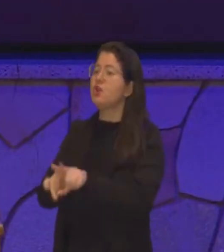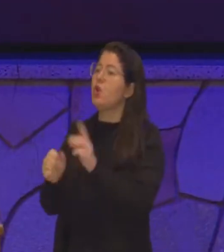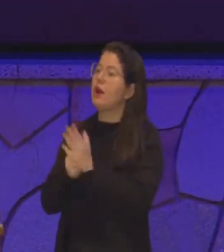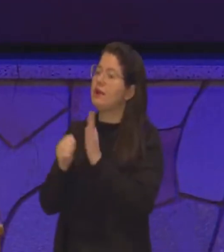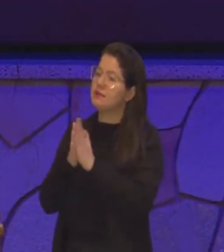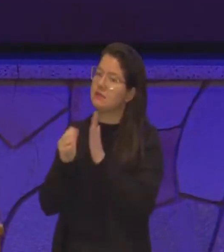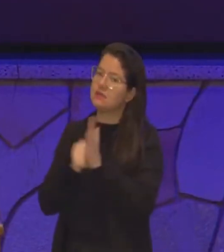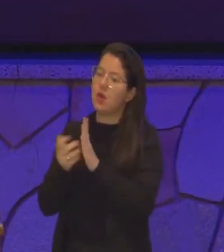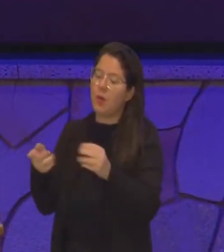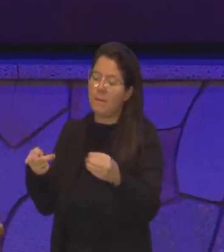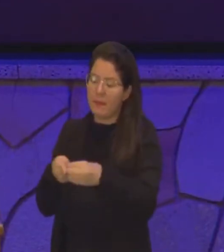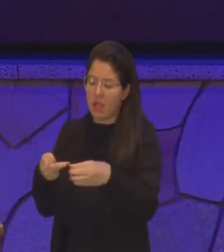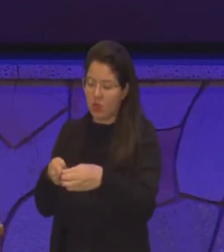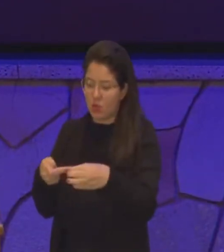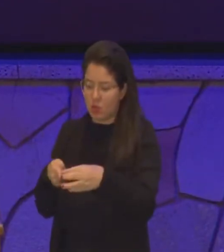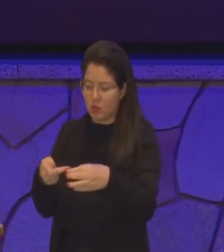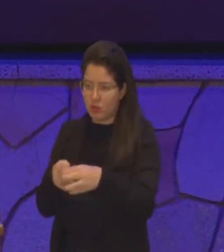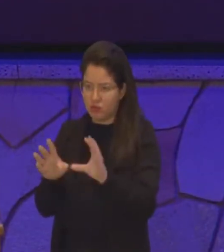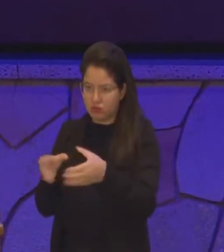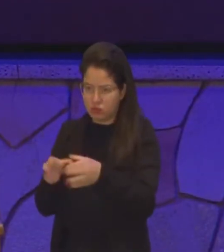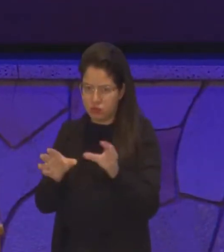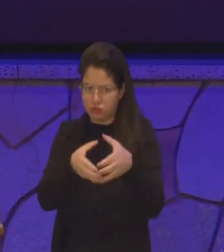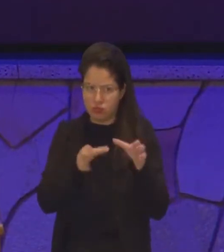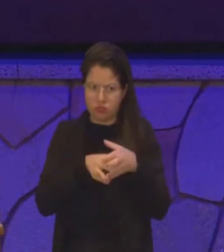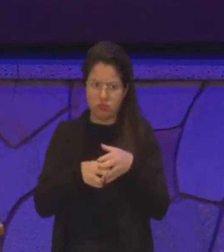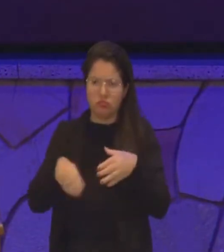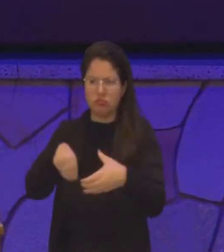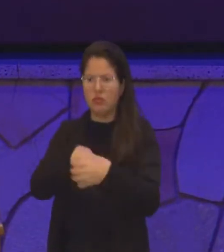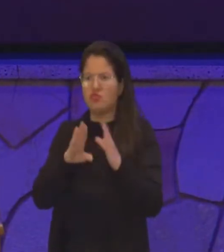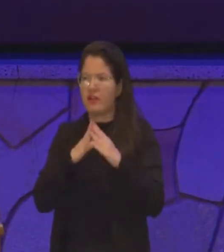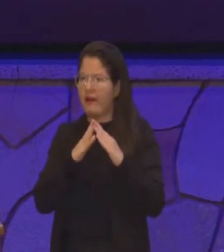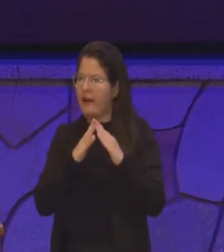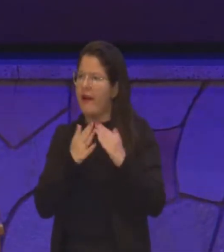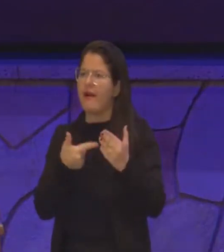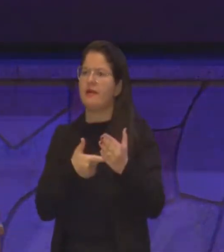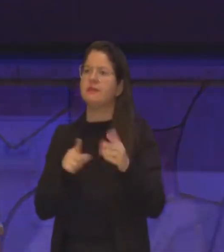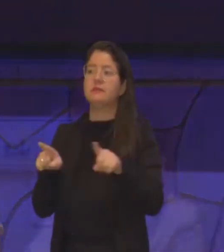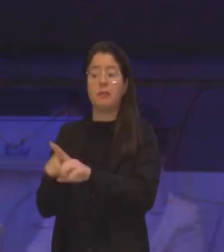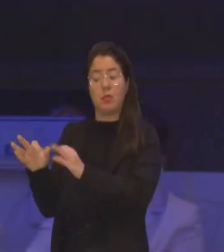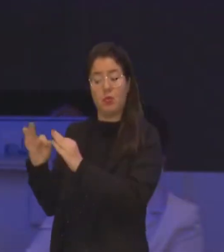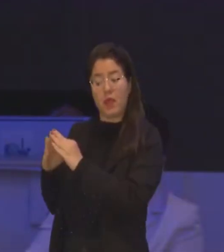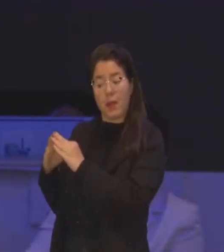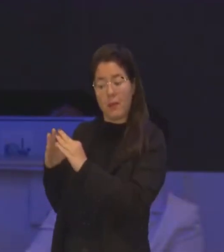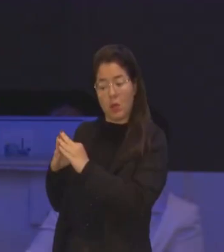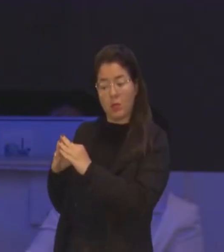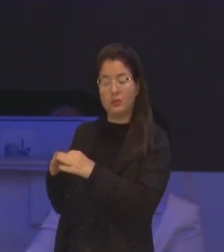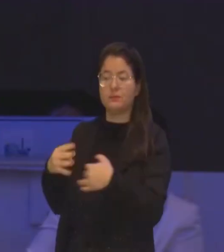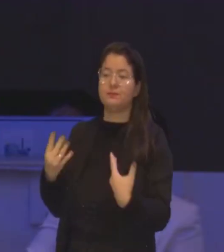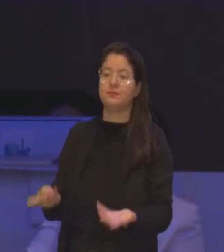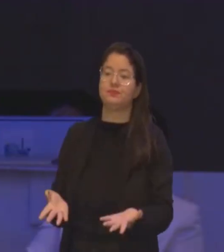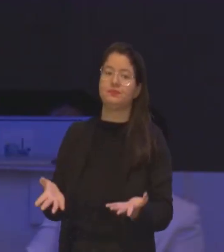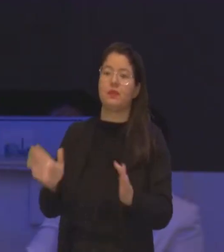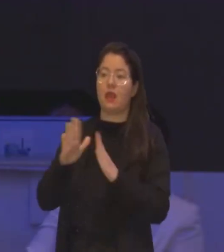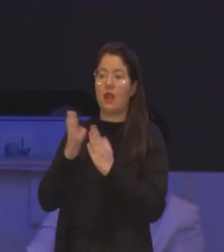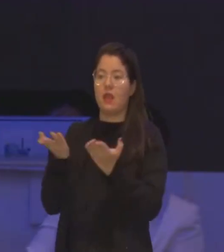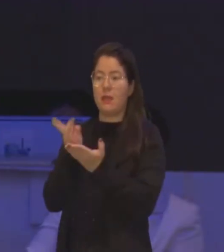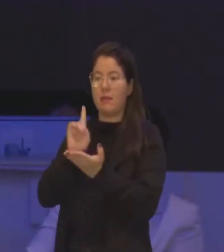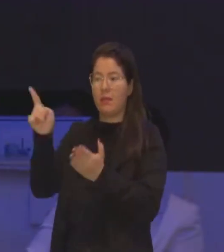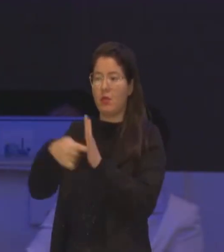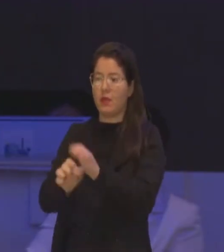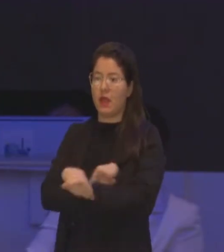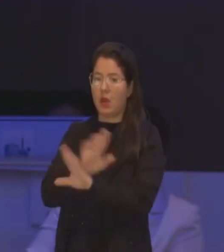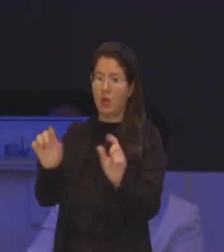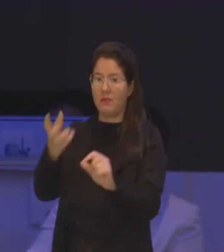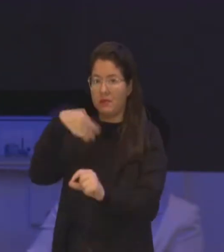em pequenos grupos, se reuniam em casas e no templo. E a Bíblia deixa claro